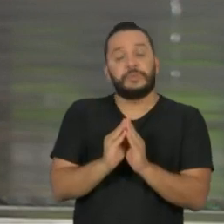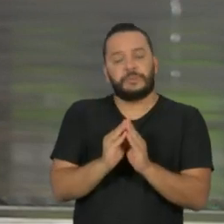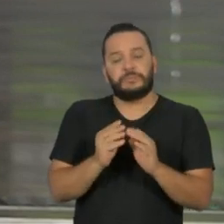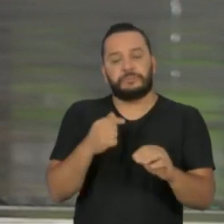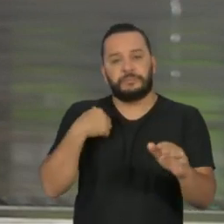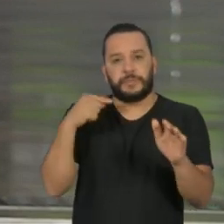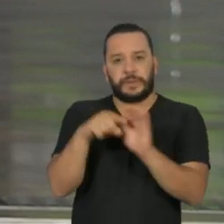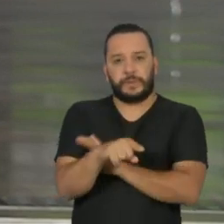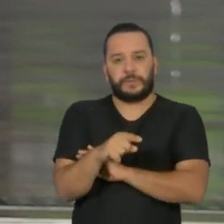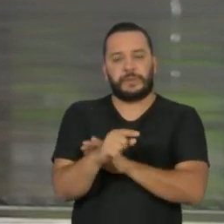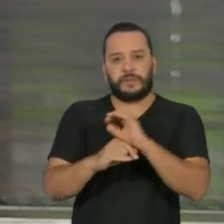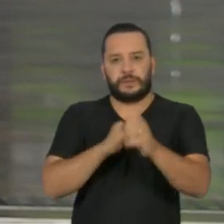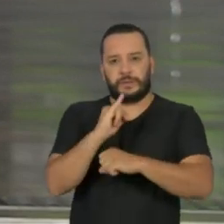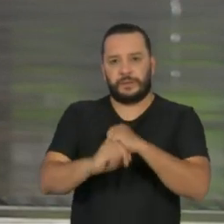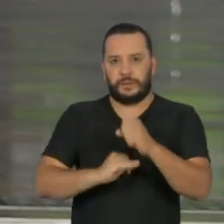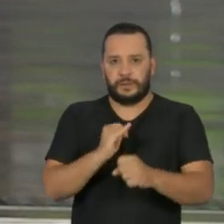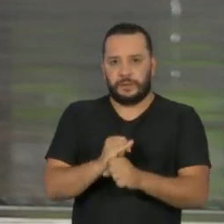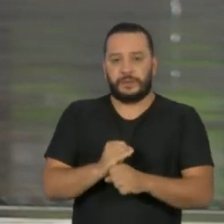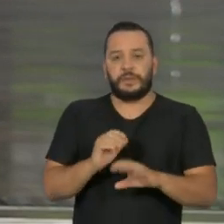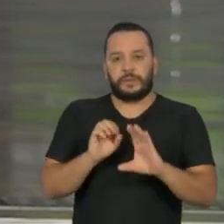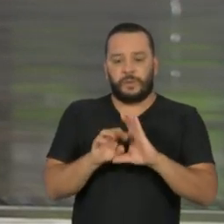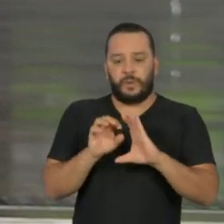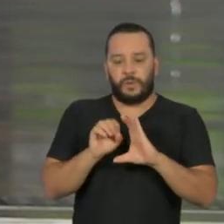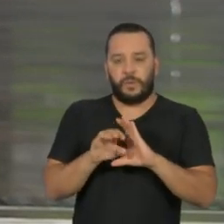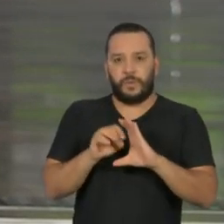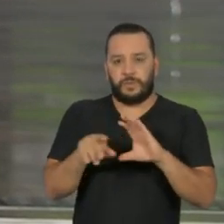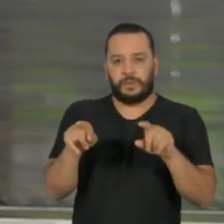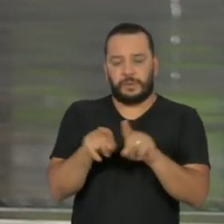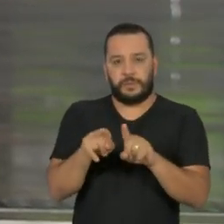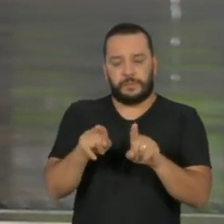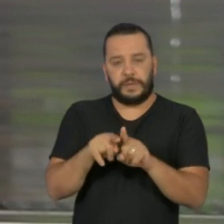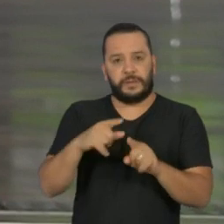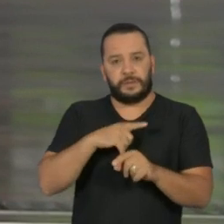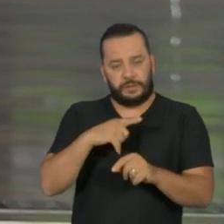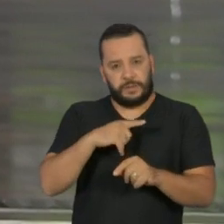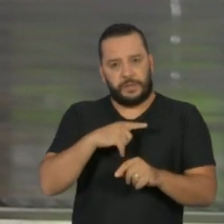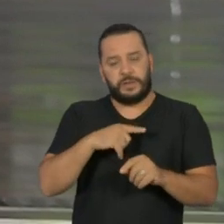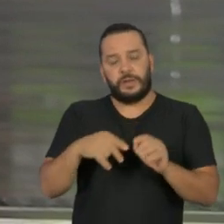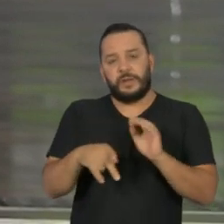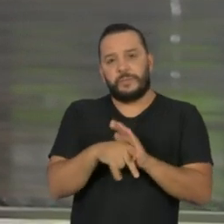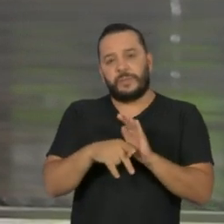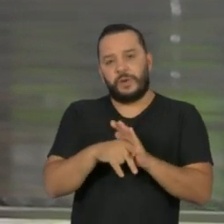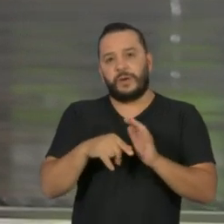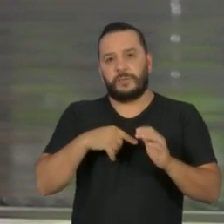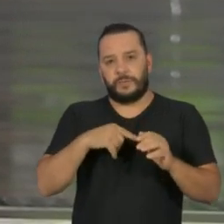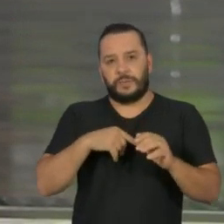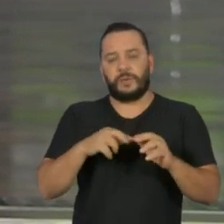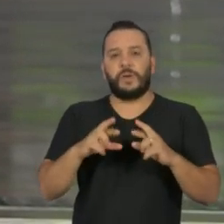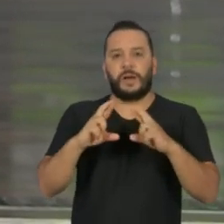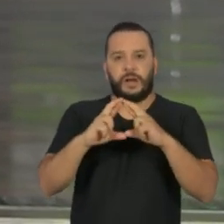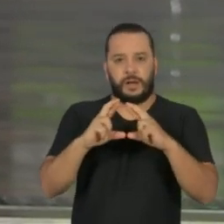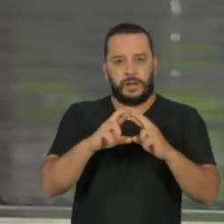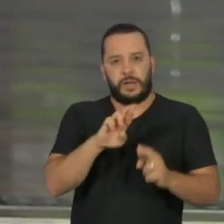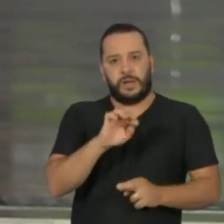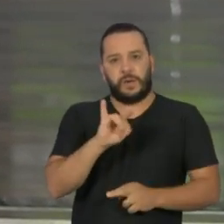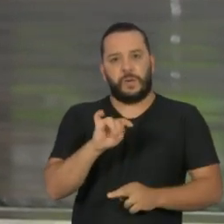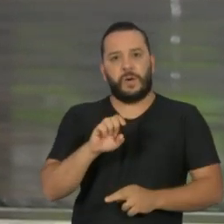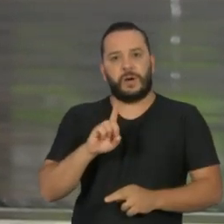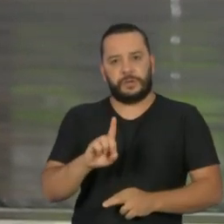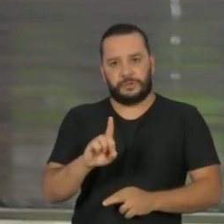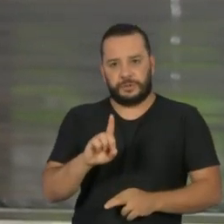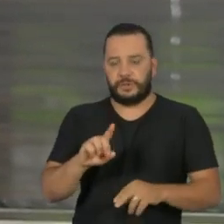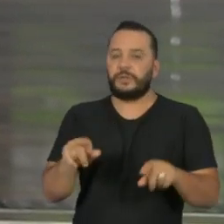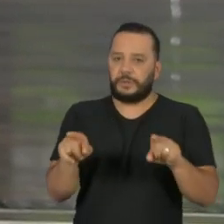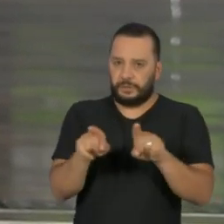pergunta, da TV Globo e da Record News, Ana Letícia Leão, da TV Globo, e Gustavo Toledo,